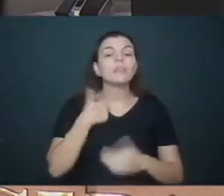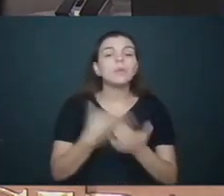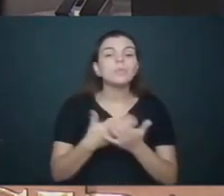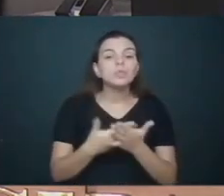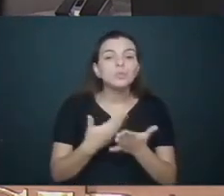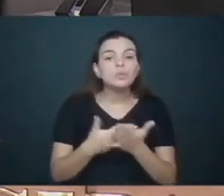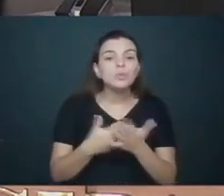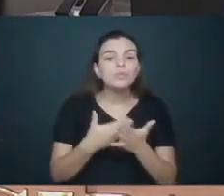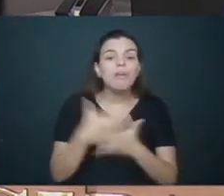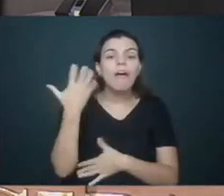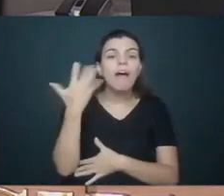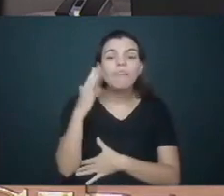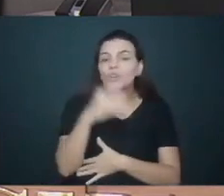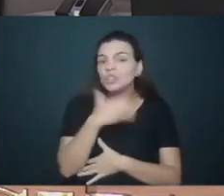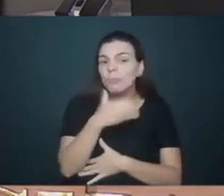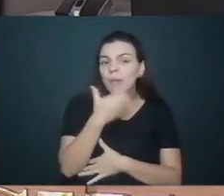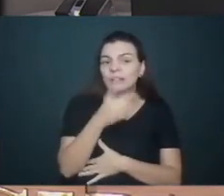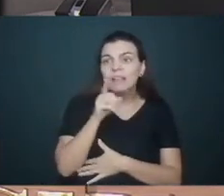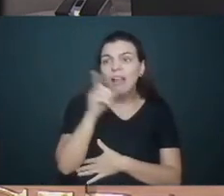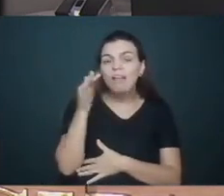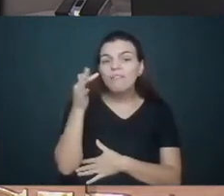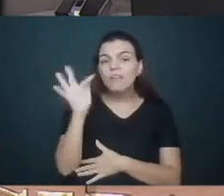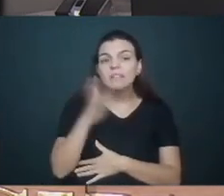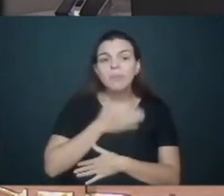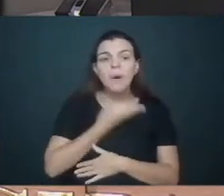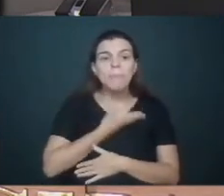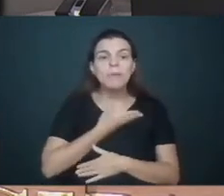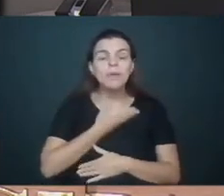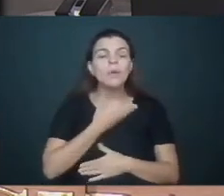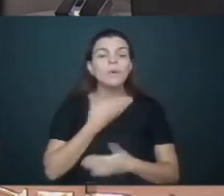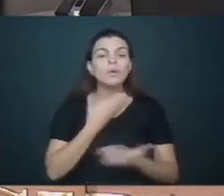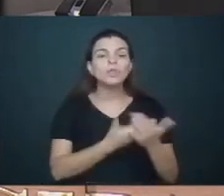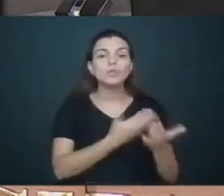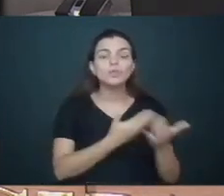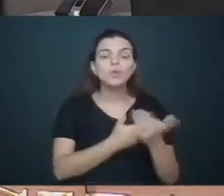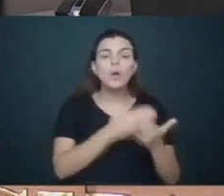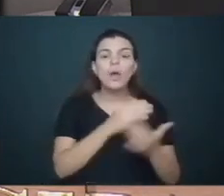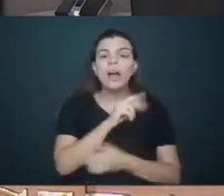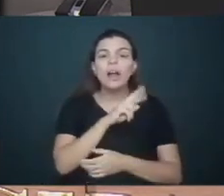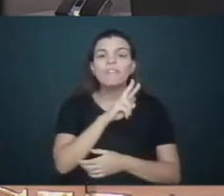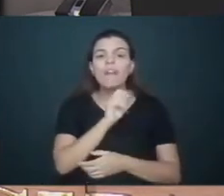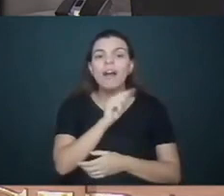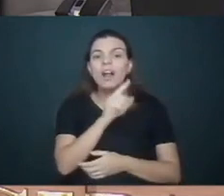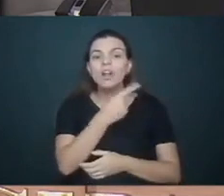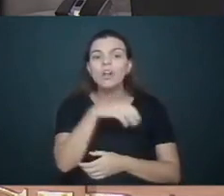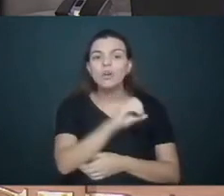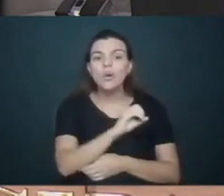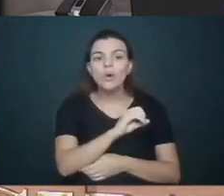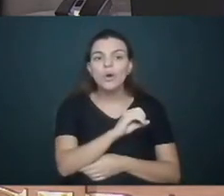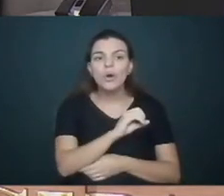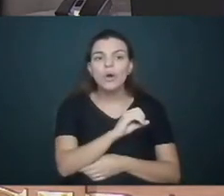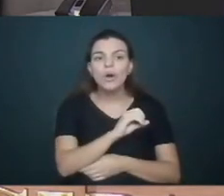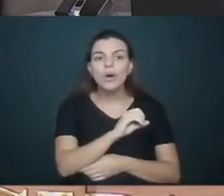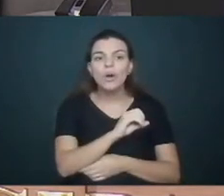colega estudava carvalho. E daí você viaja lá de trem e vê bosques imensos de